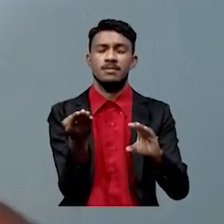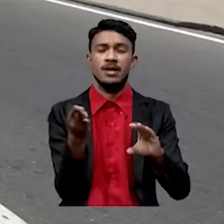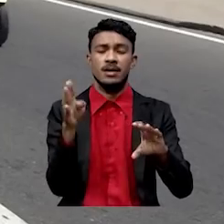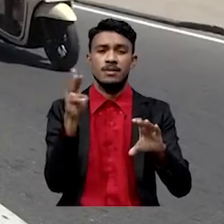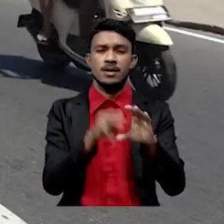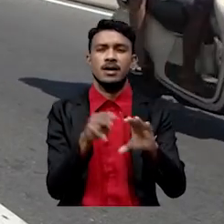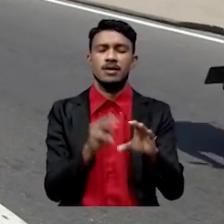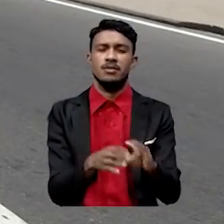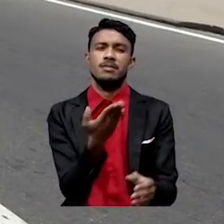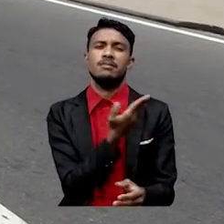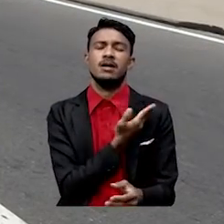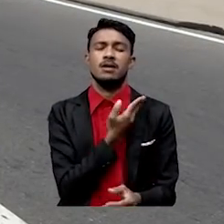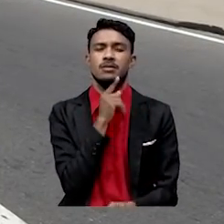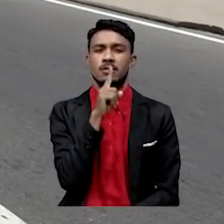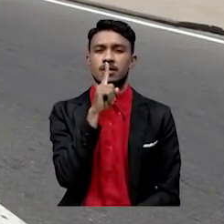tep.